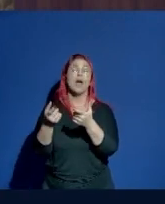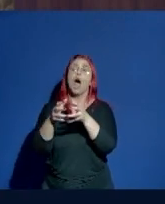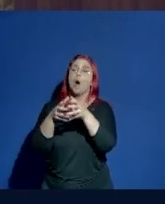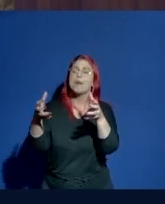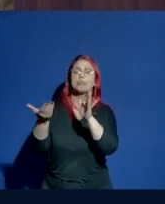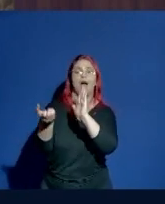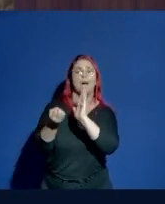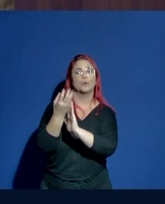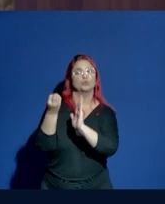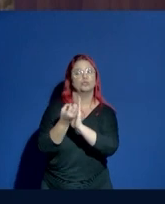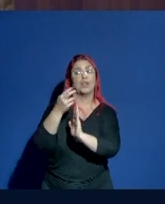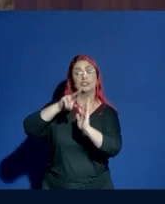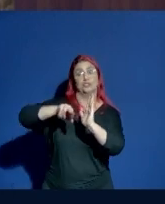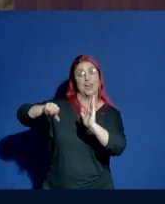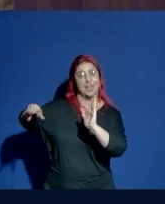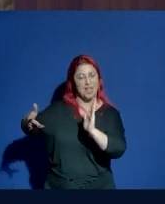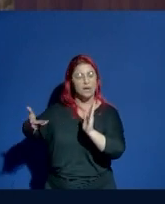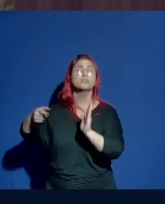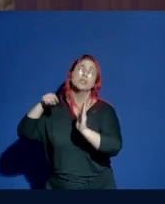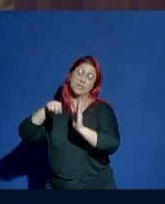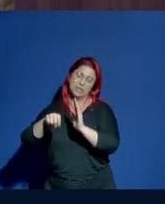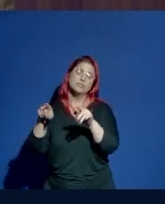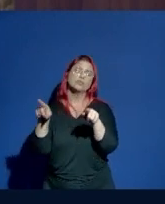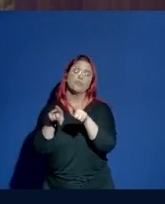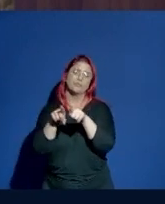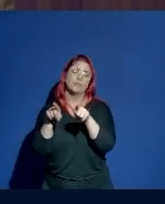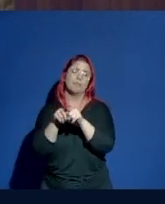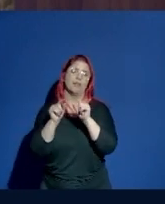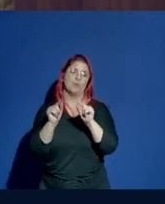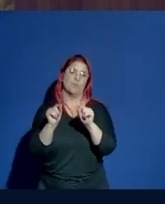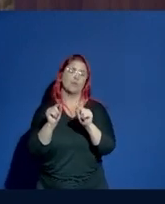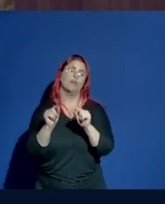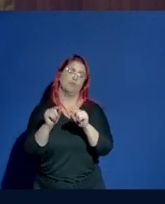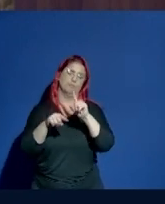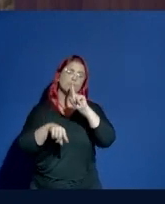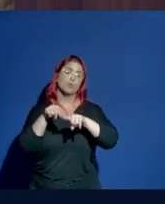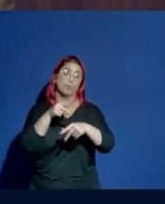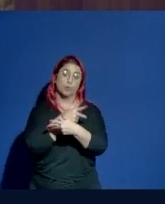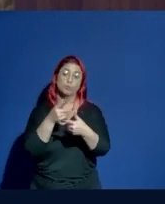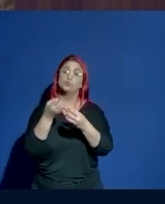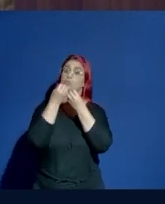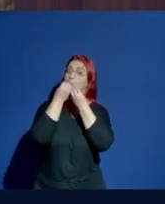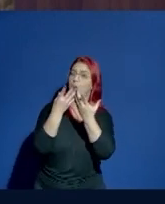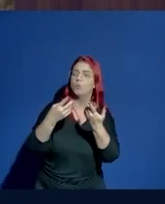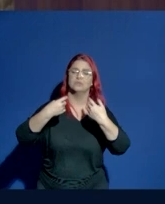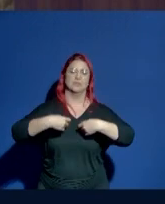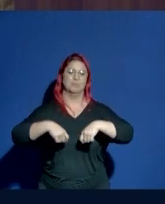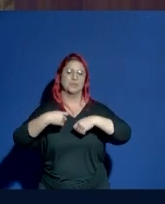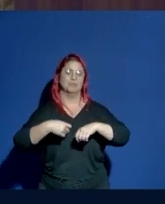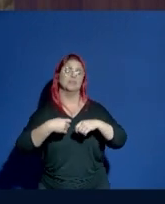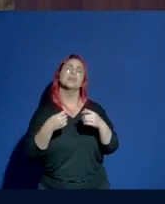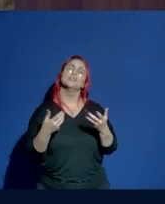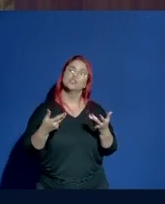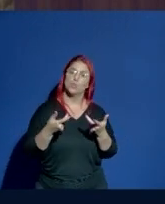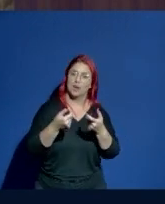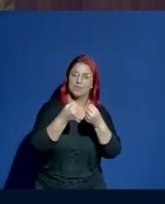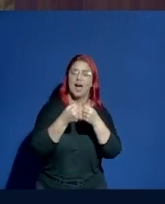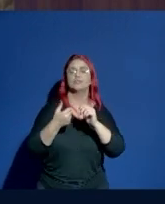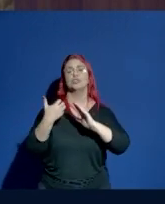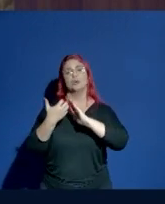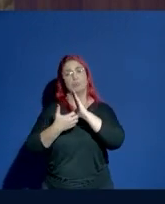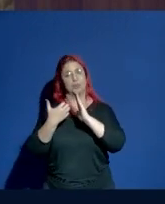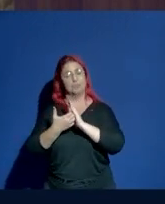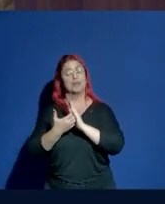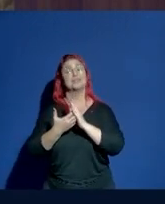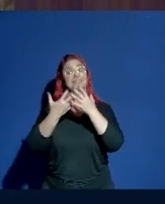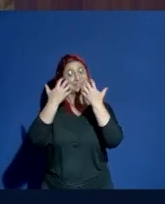produtivos das variedades que tem hoje, passa cada vez mais por produtos bons, por produtos de qualidade, por empresas idôneas